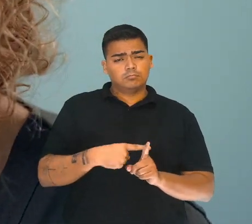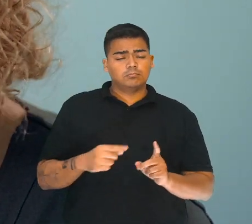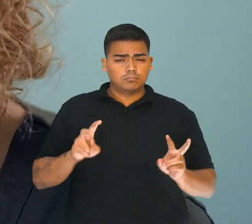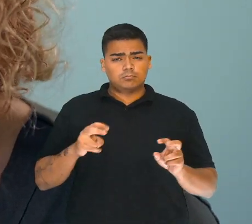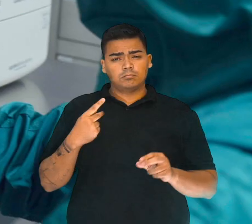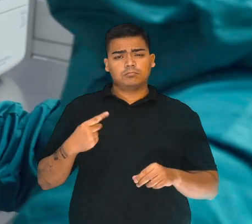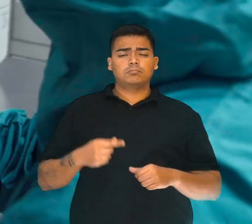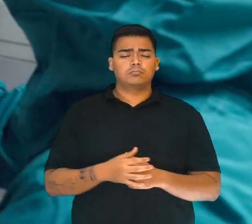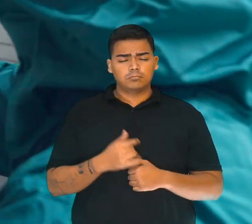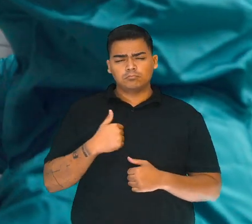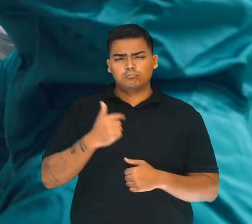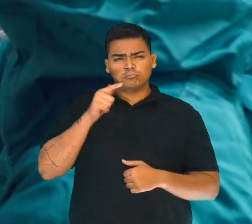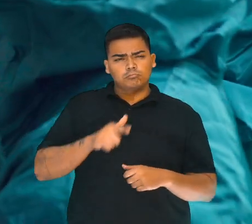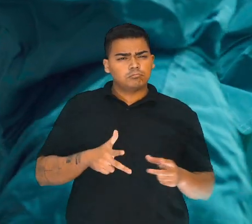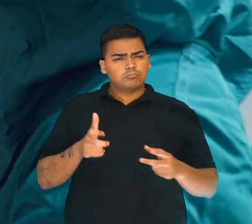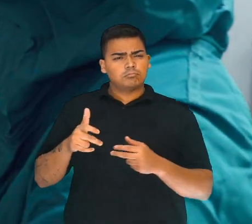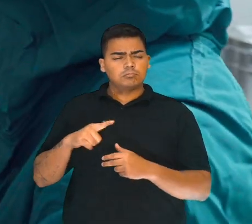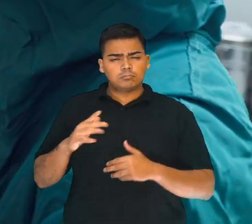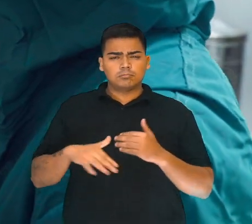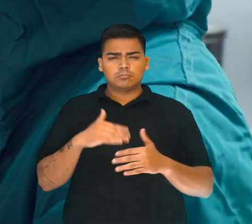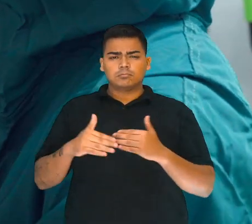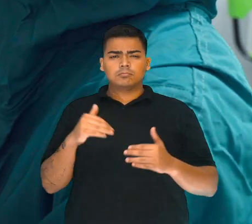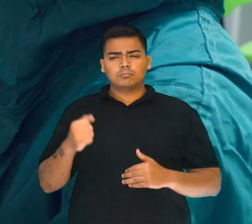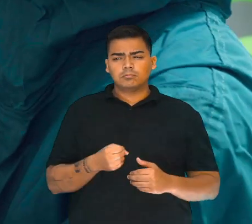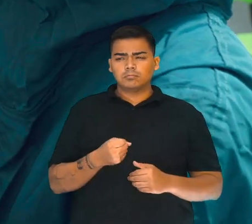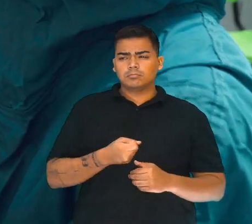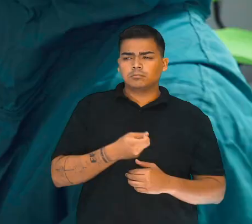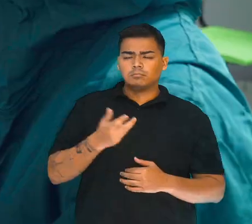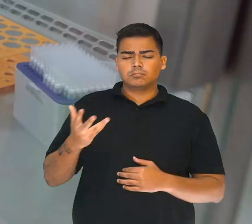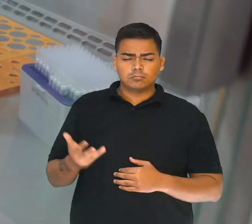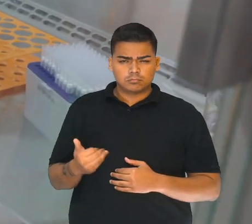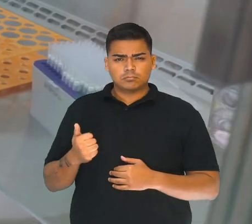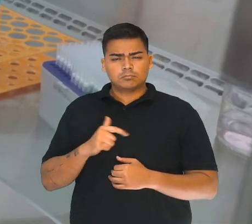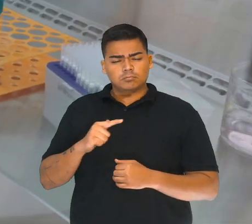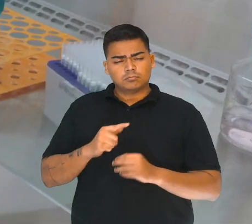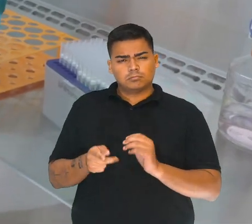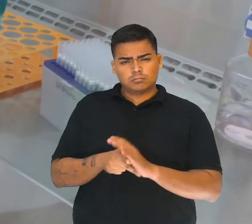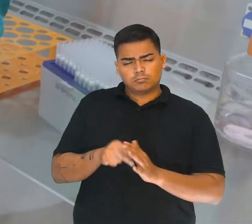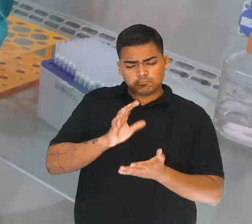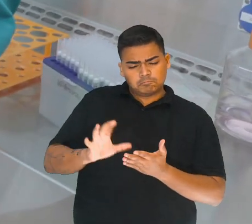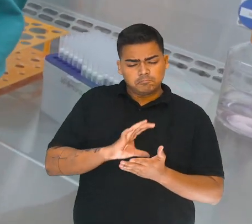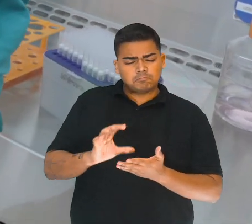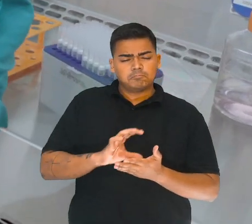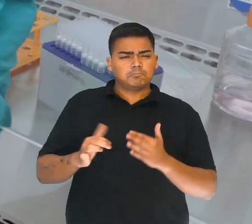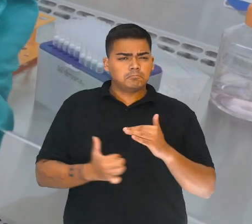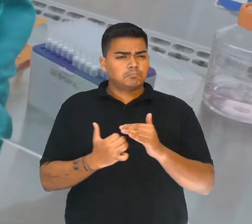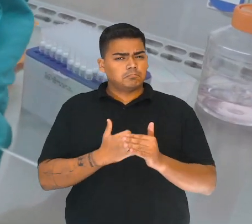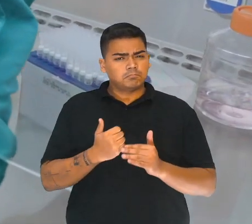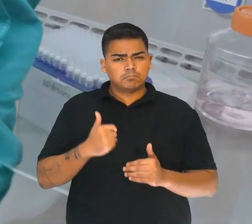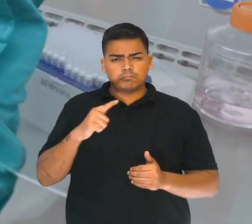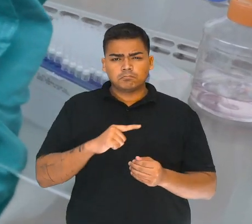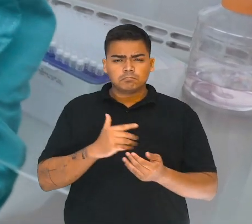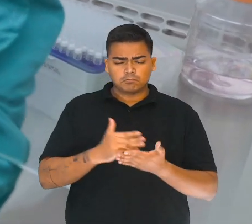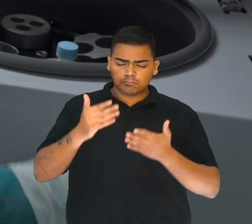em relação a isso. Eu tenho visto crescer o número de VCs, de family offices, né, de investidores